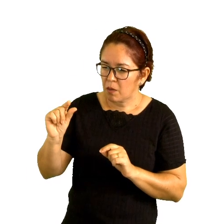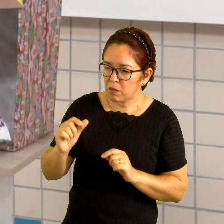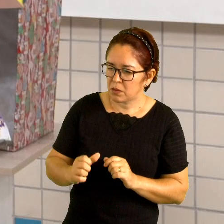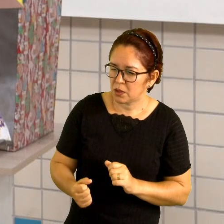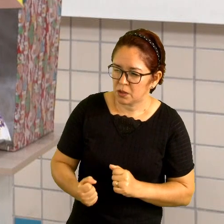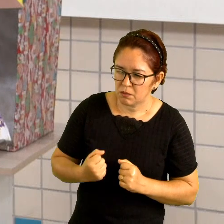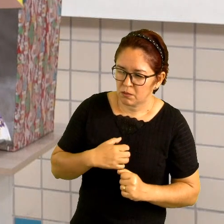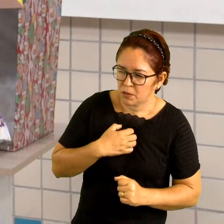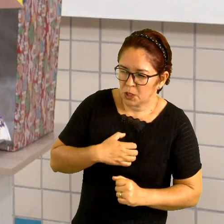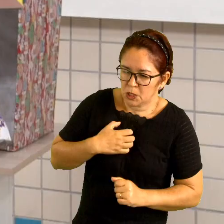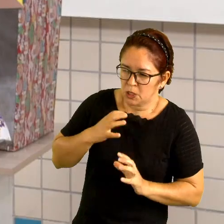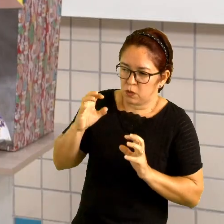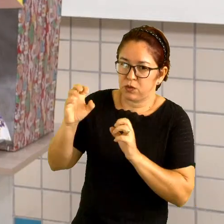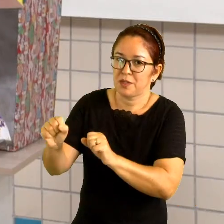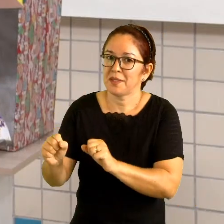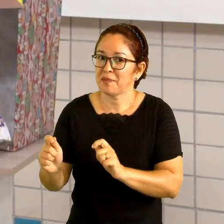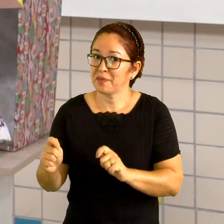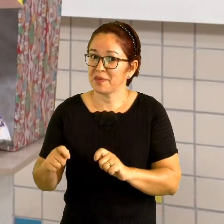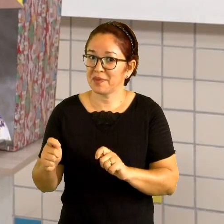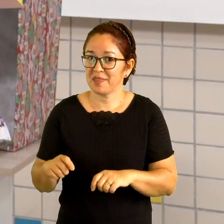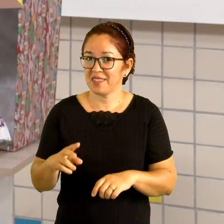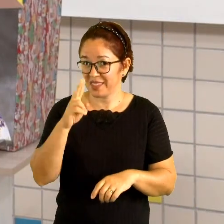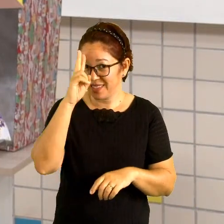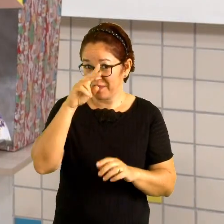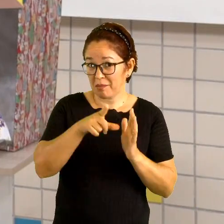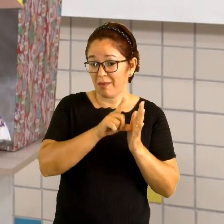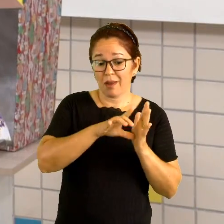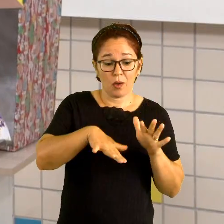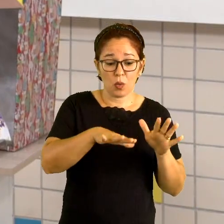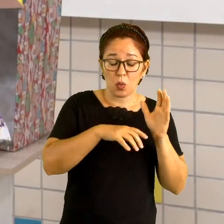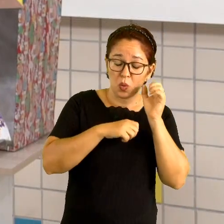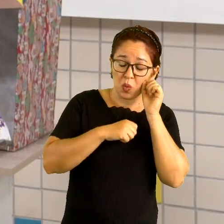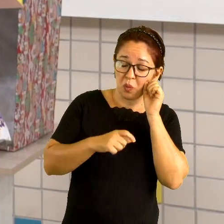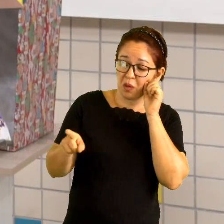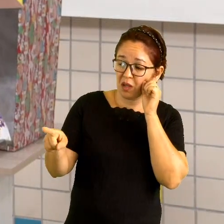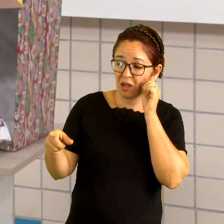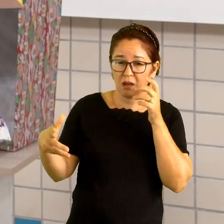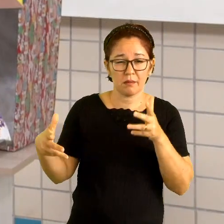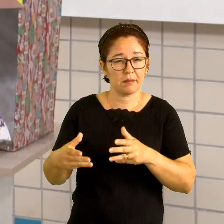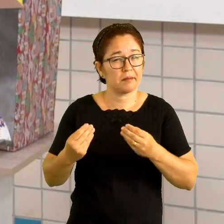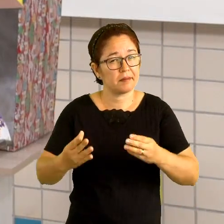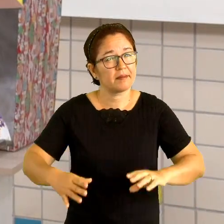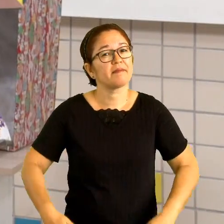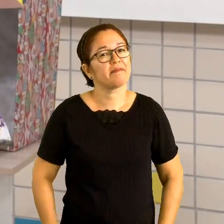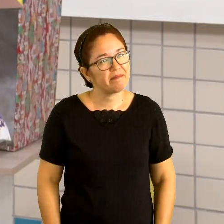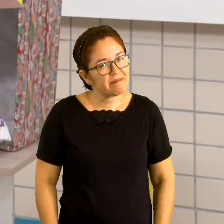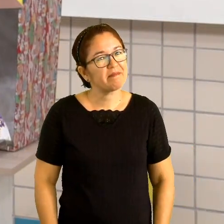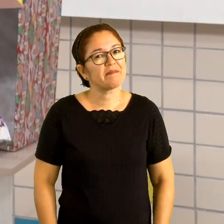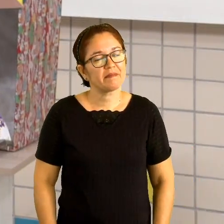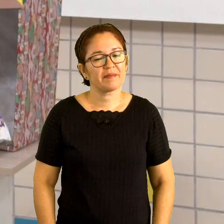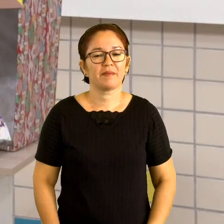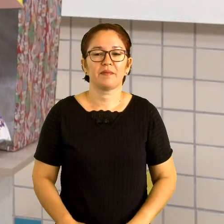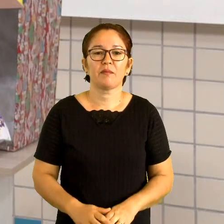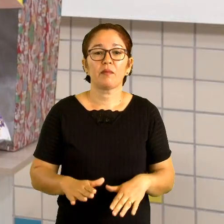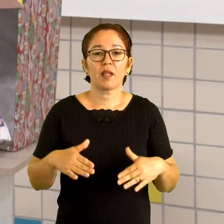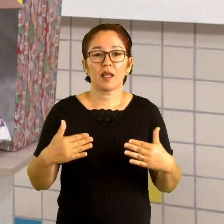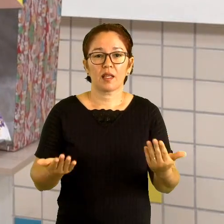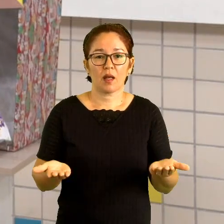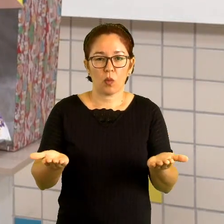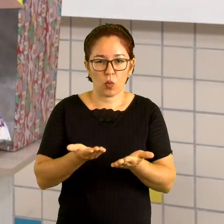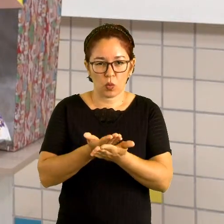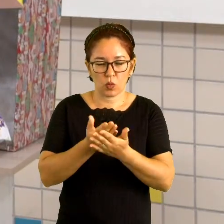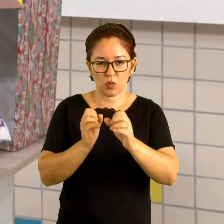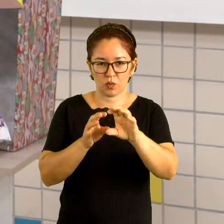todo mundo dormindo tranquilo nessa casa. Então, olha só resumindo a nossa aula de hoje.